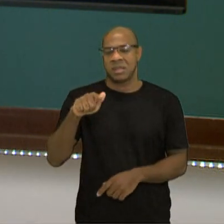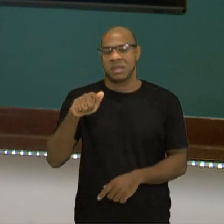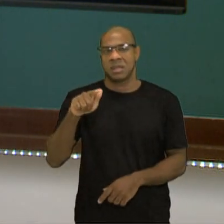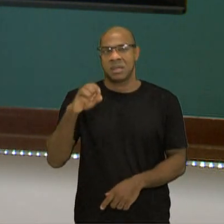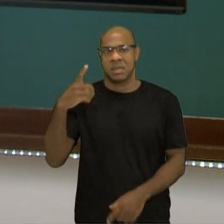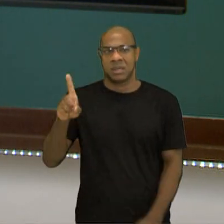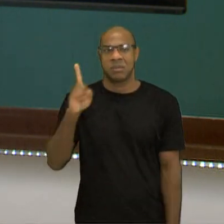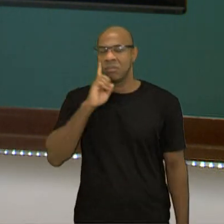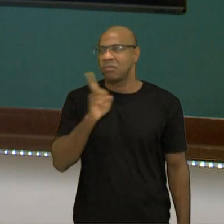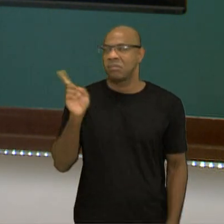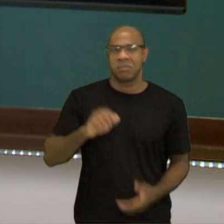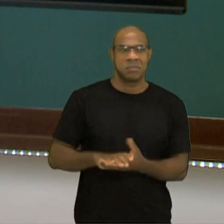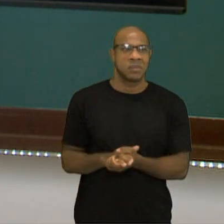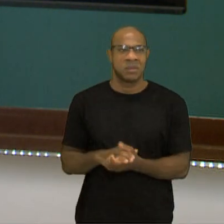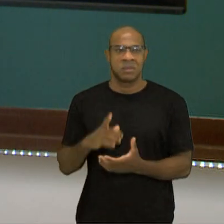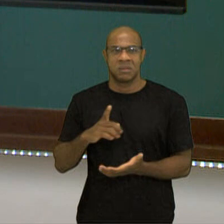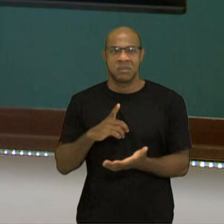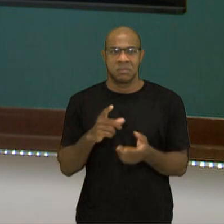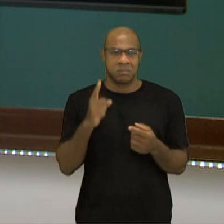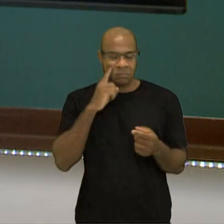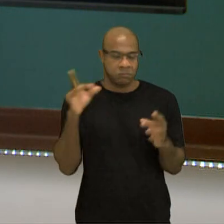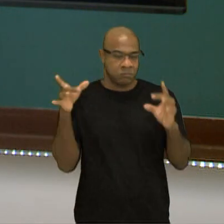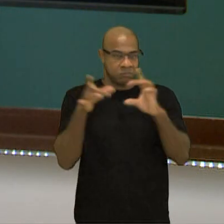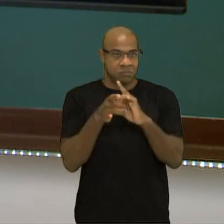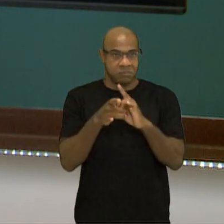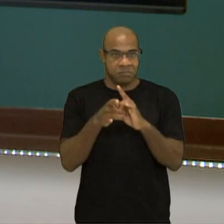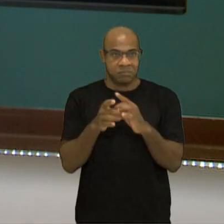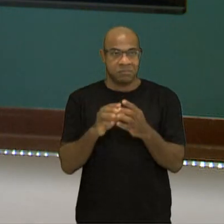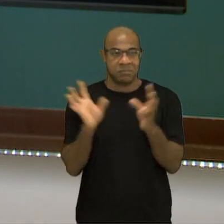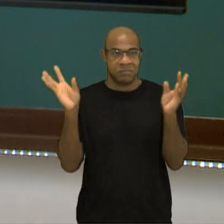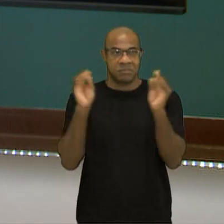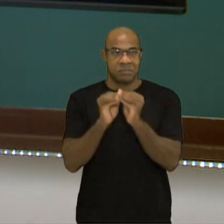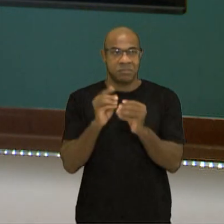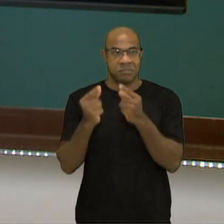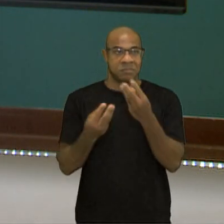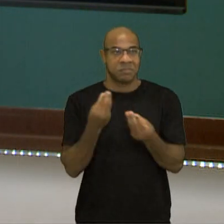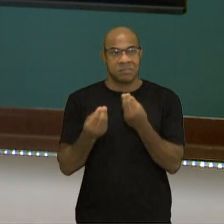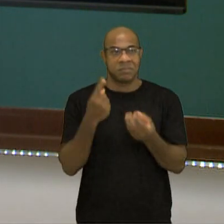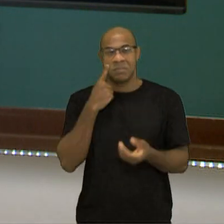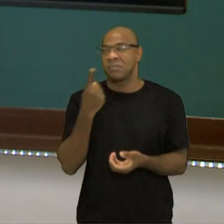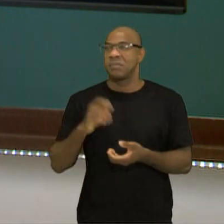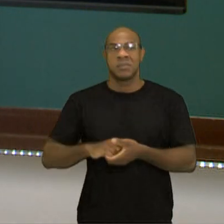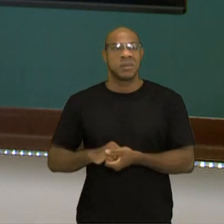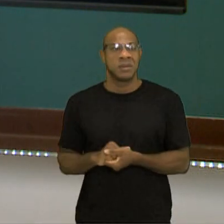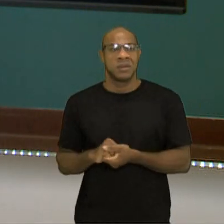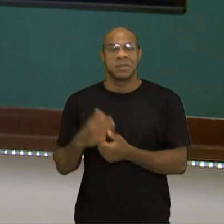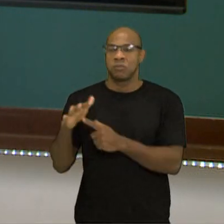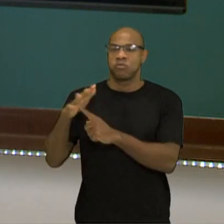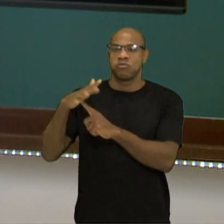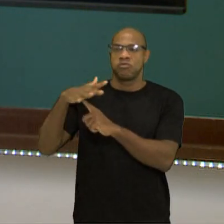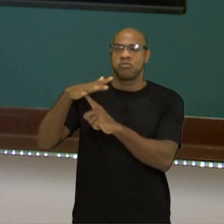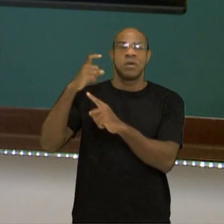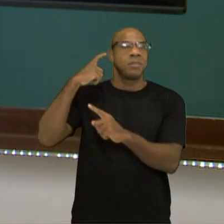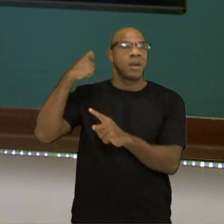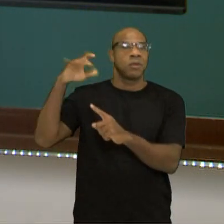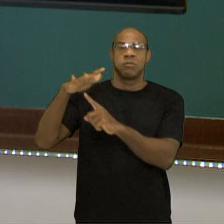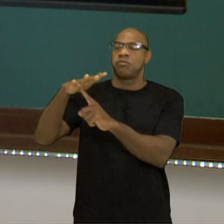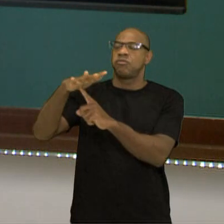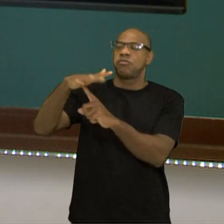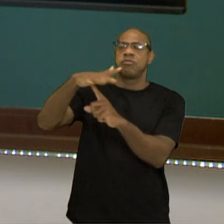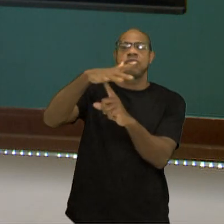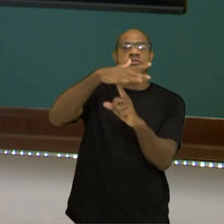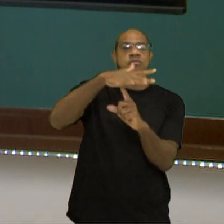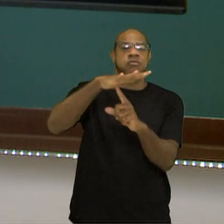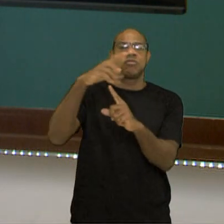anteriormente, se você encontrar alguma conexão, a conclusão que a gente chegou aqui foi justamente a questão do barulho que é feito pela hélice,